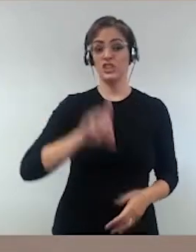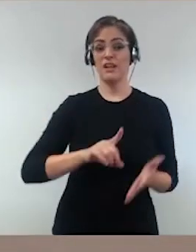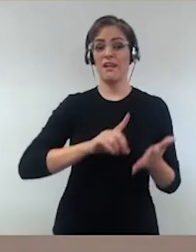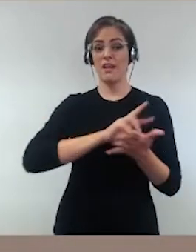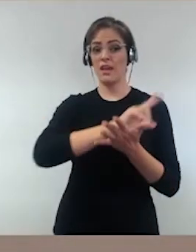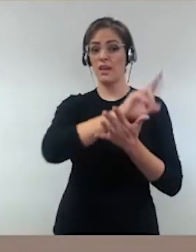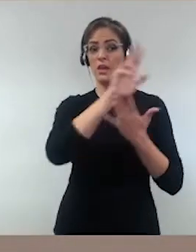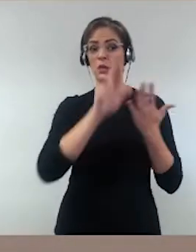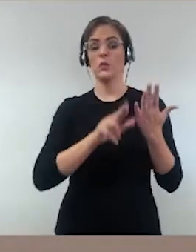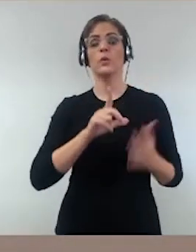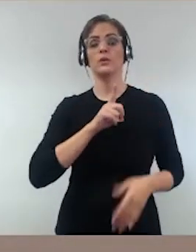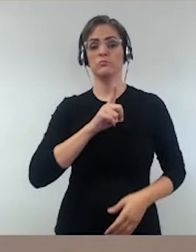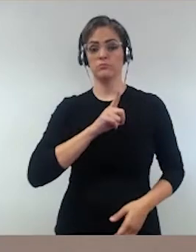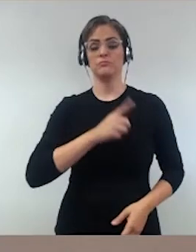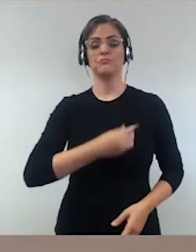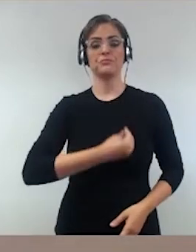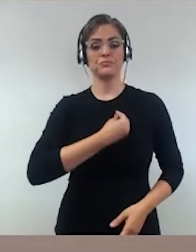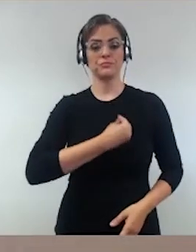essa forma,